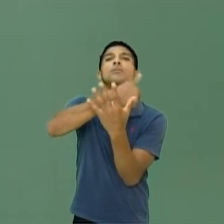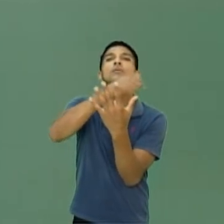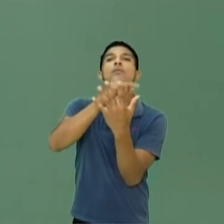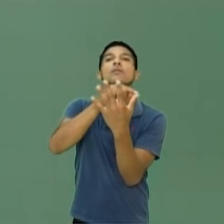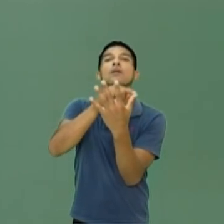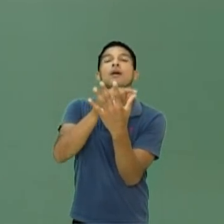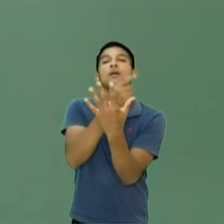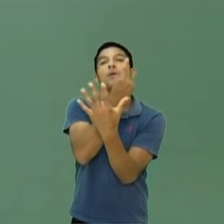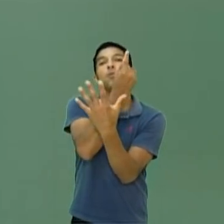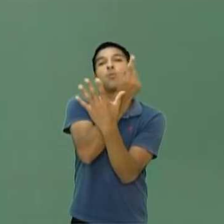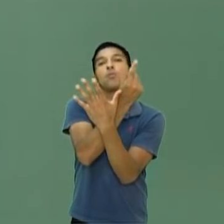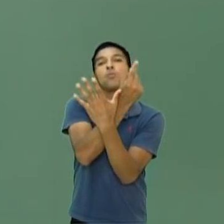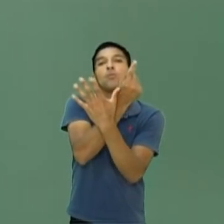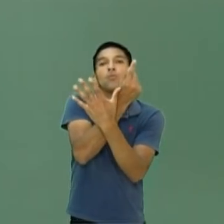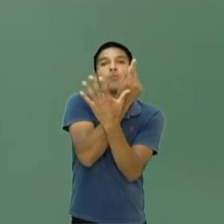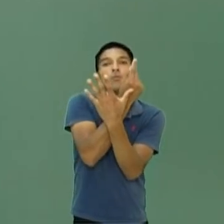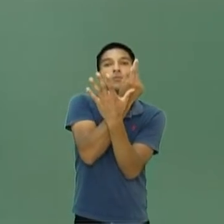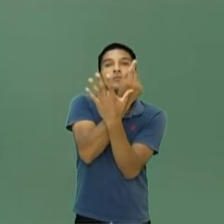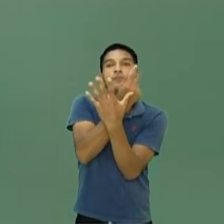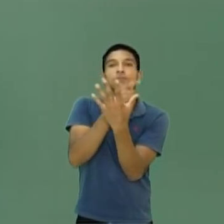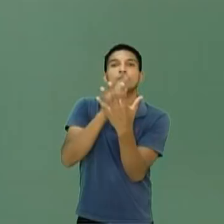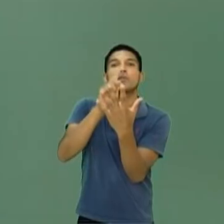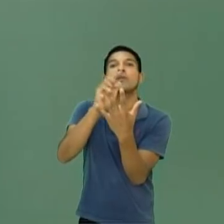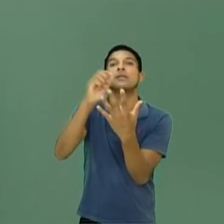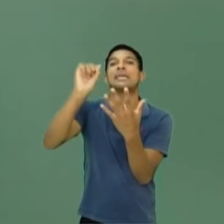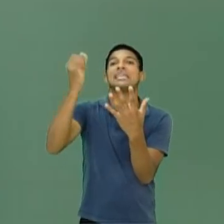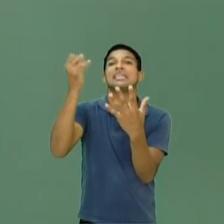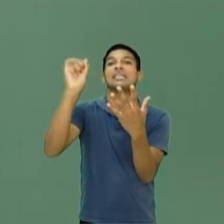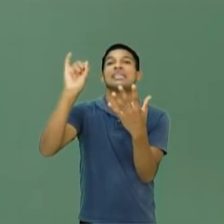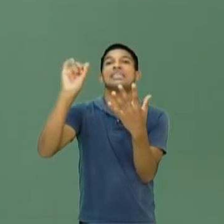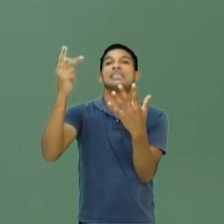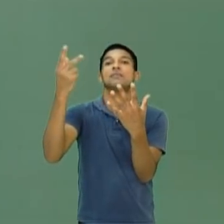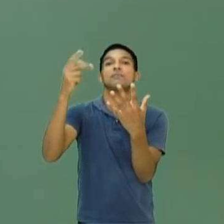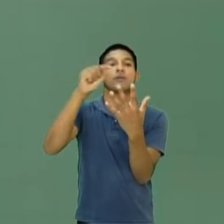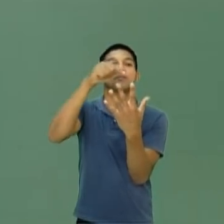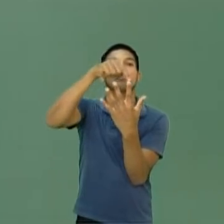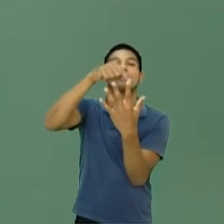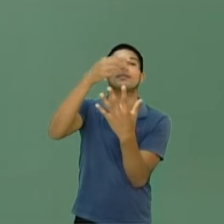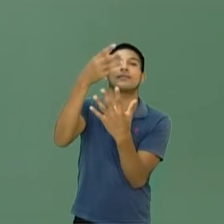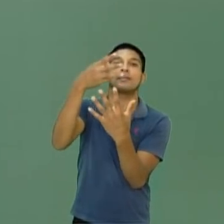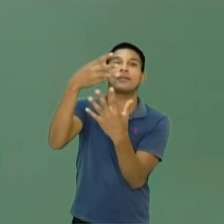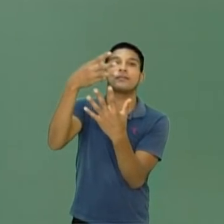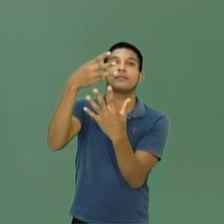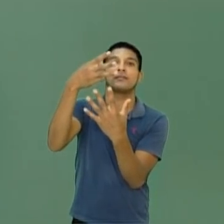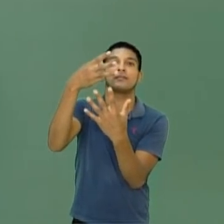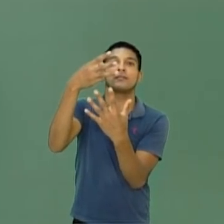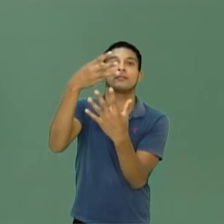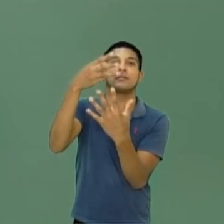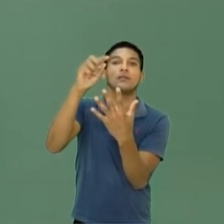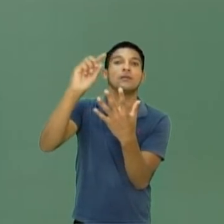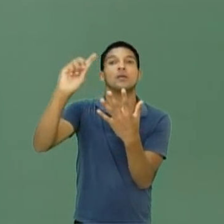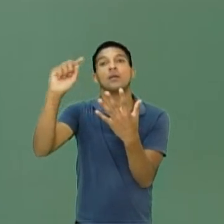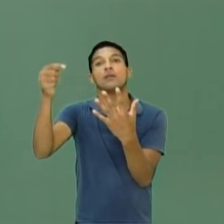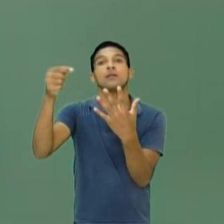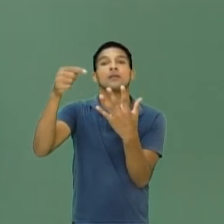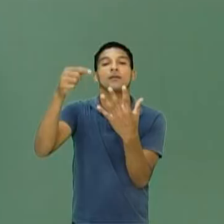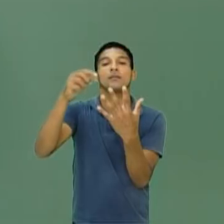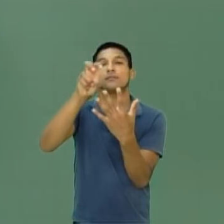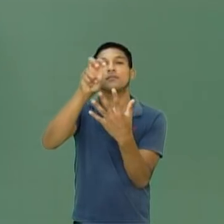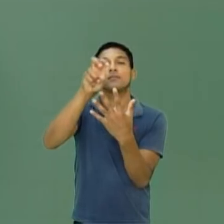e fechar aqui, ó. Ok? E esse conjunto fica representado. No item